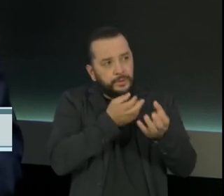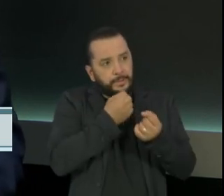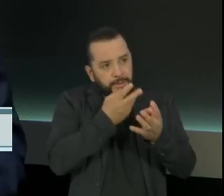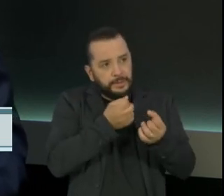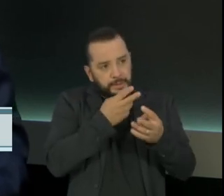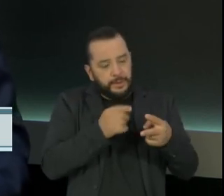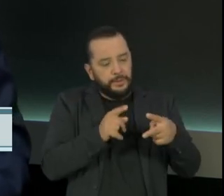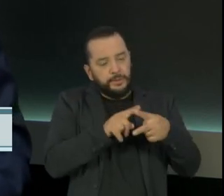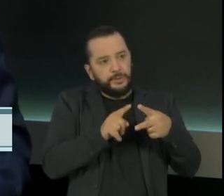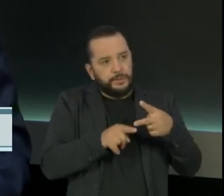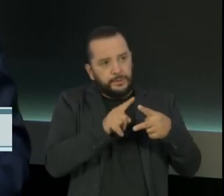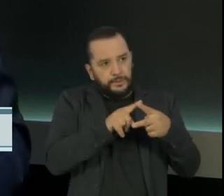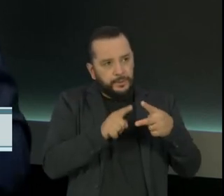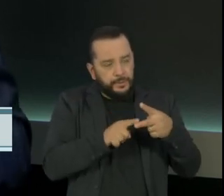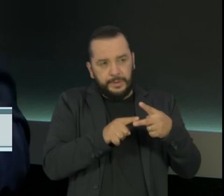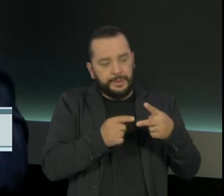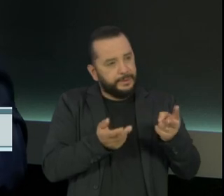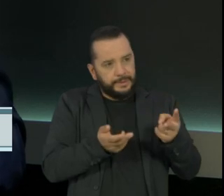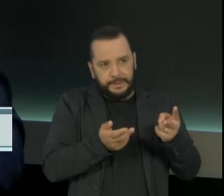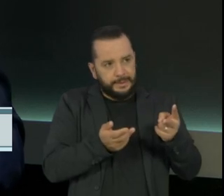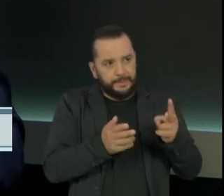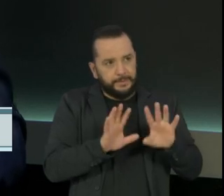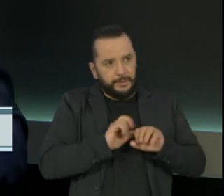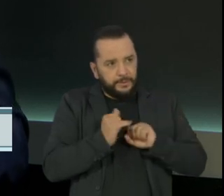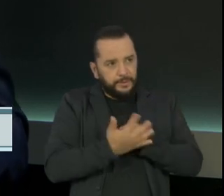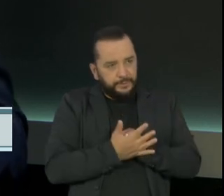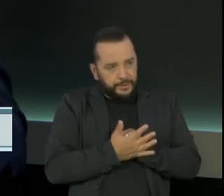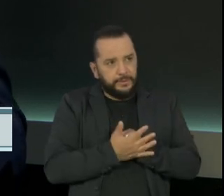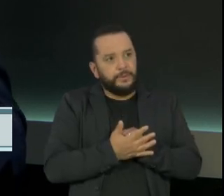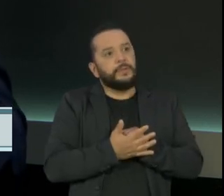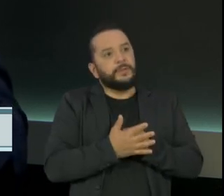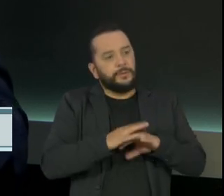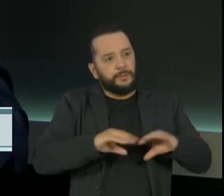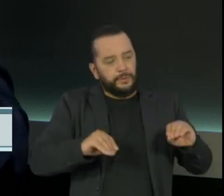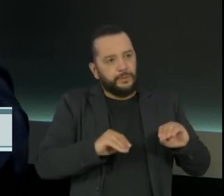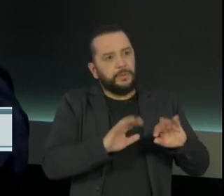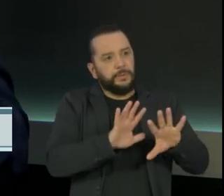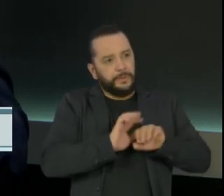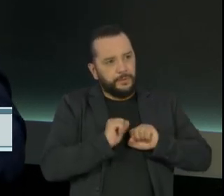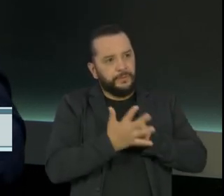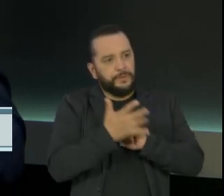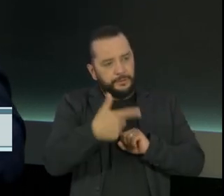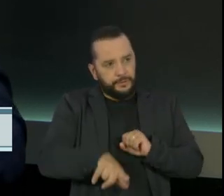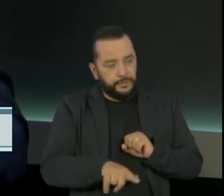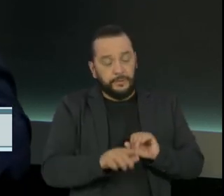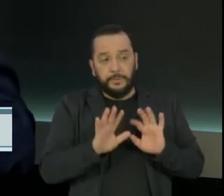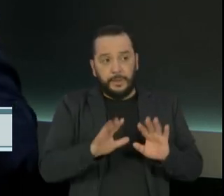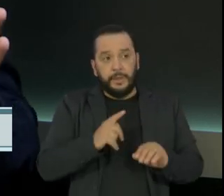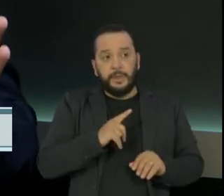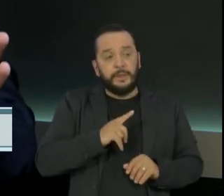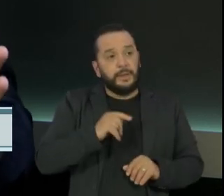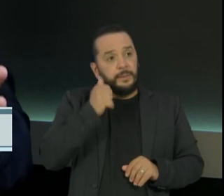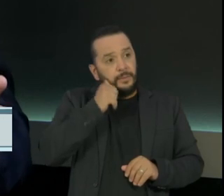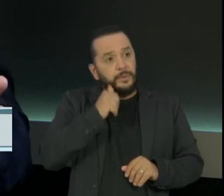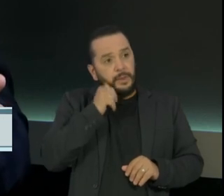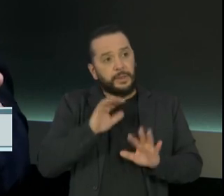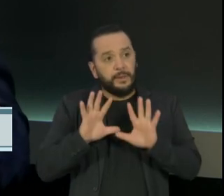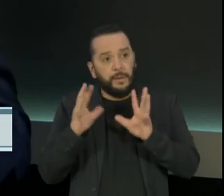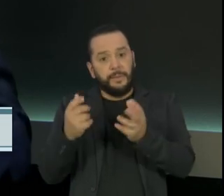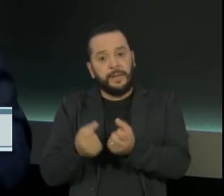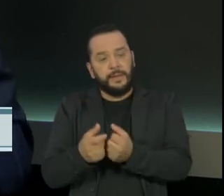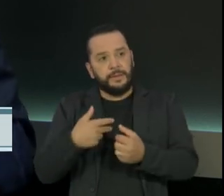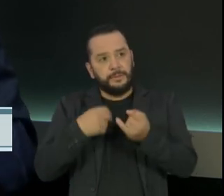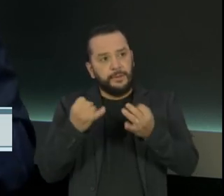a porta-voz da OMS, numa entrevista coletiva, falava que é um caso para 23